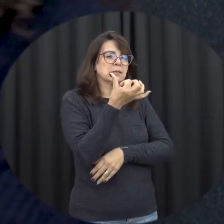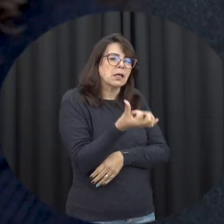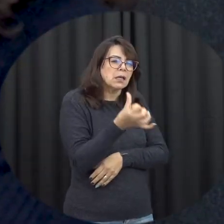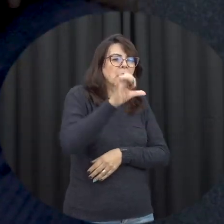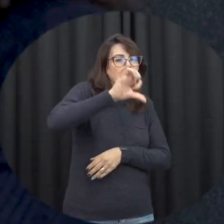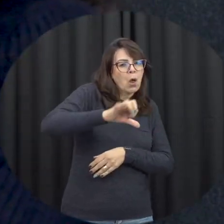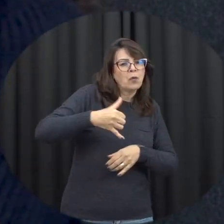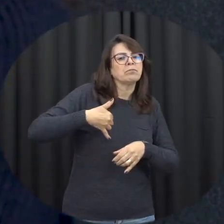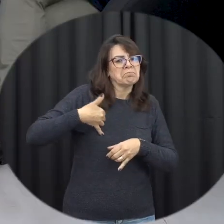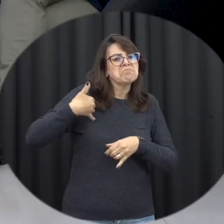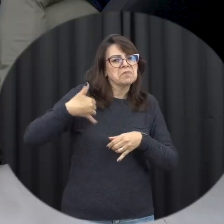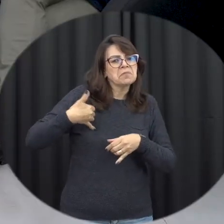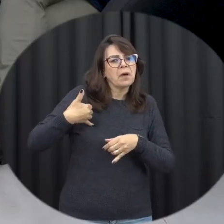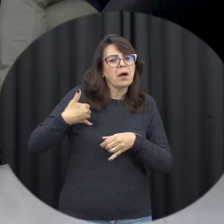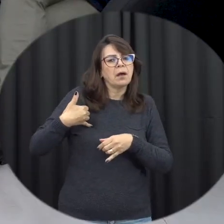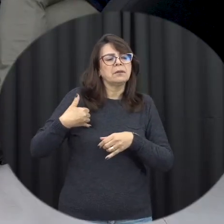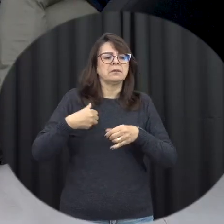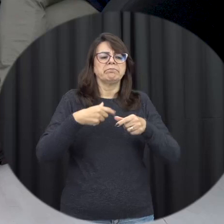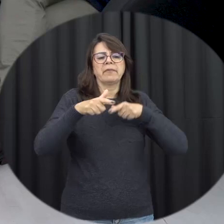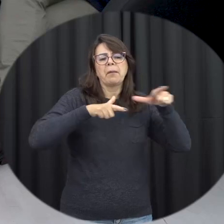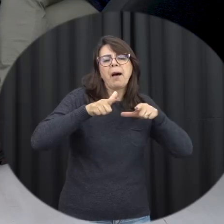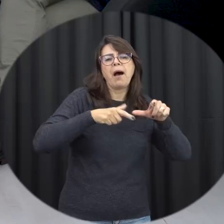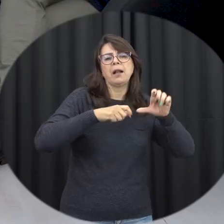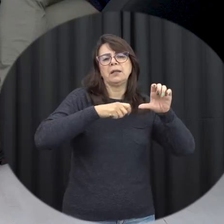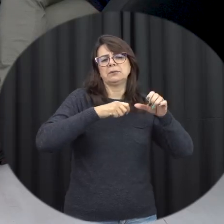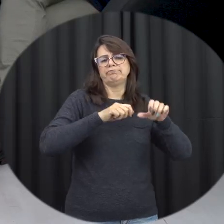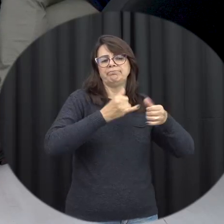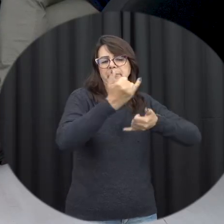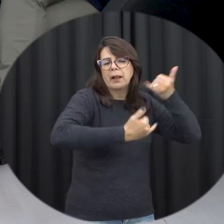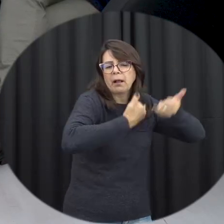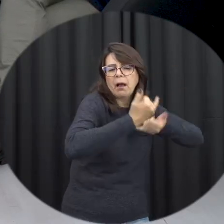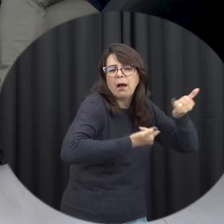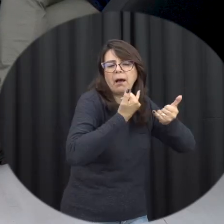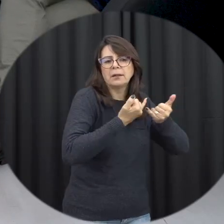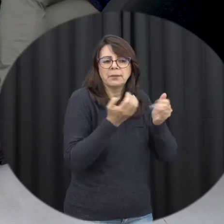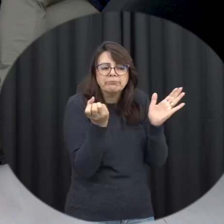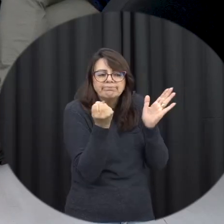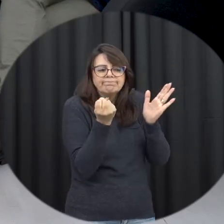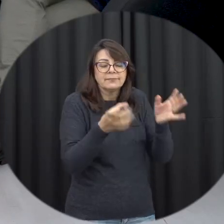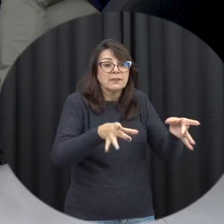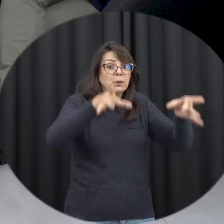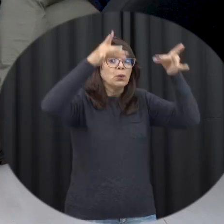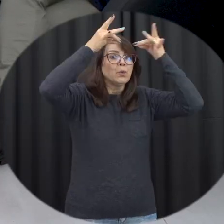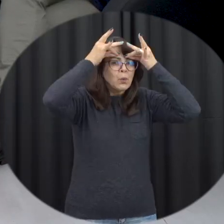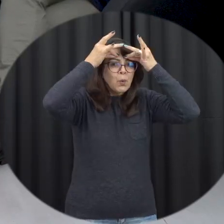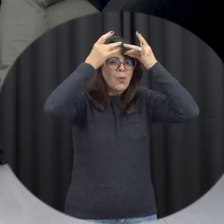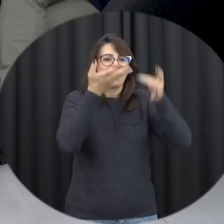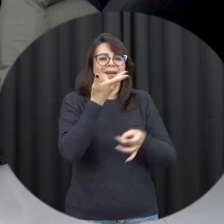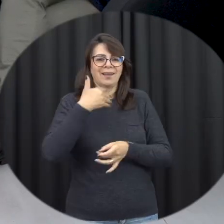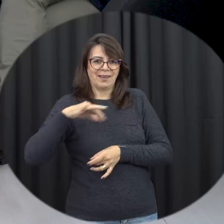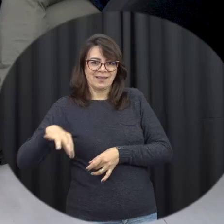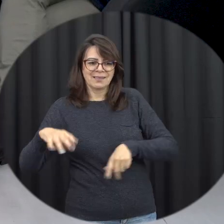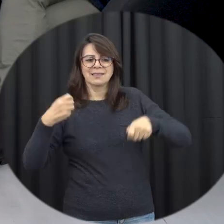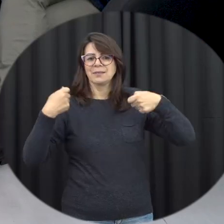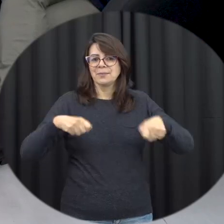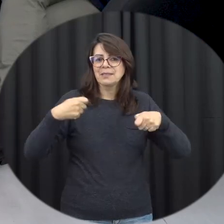a 9, 11 anos, justamente a gente faz de forma lúdica, bem assim, para marcar essas crianças